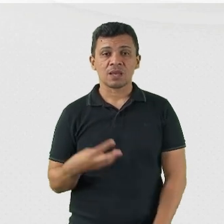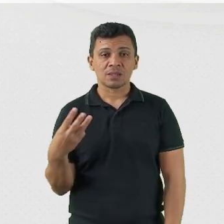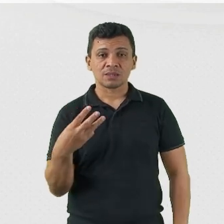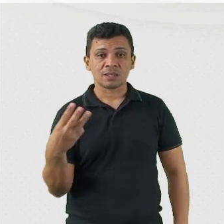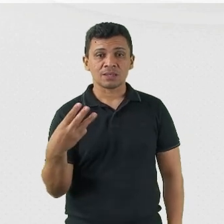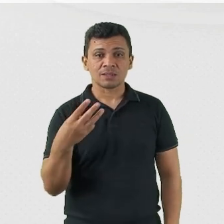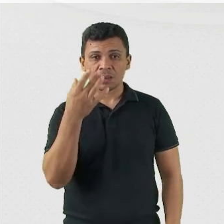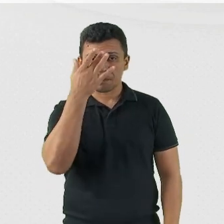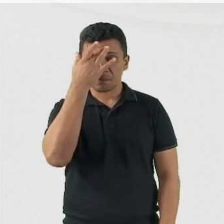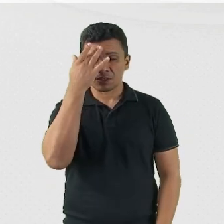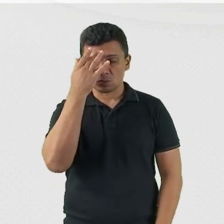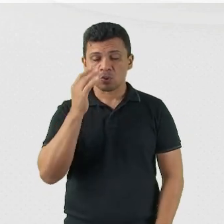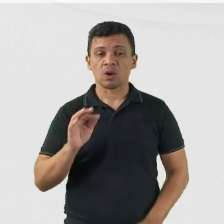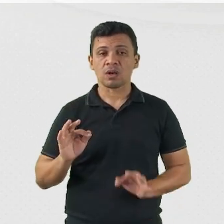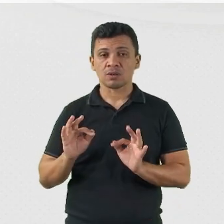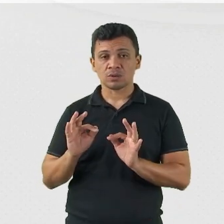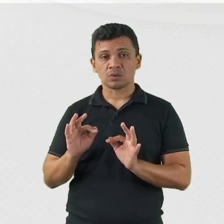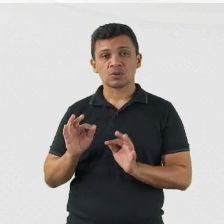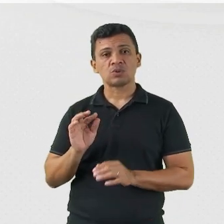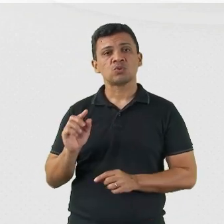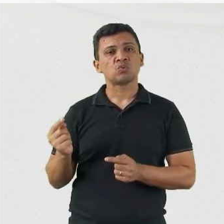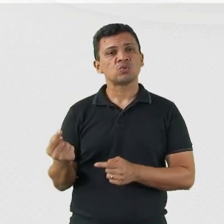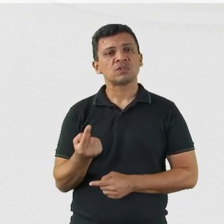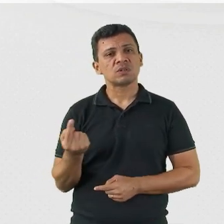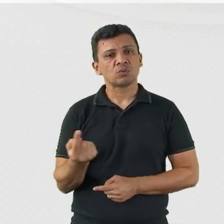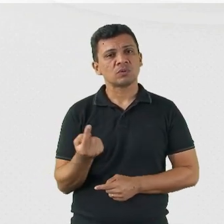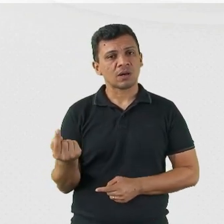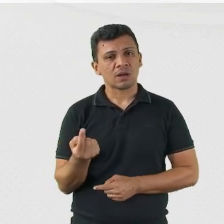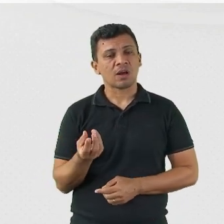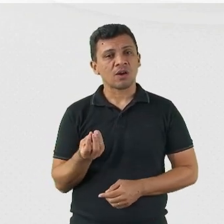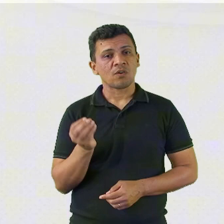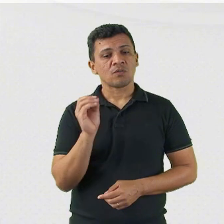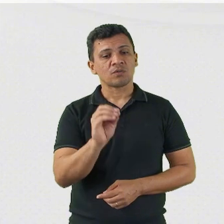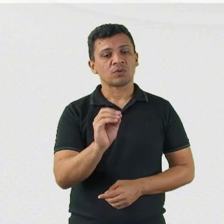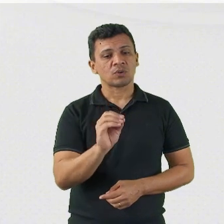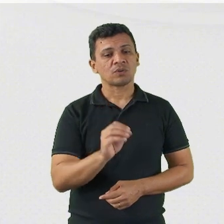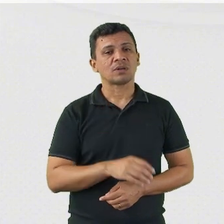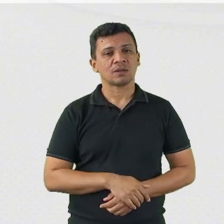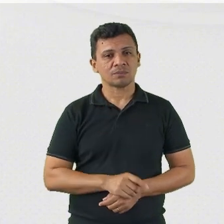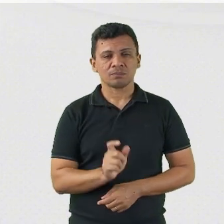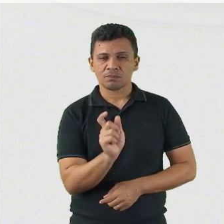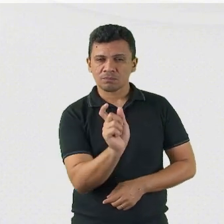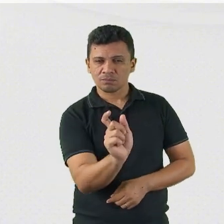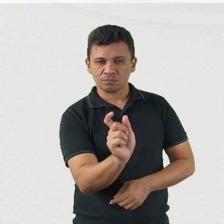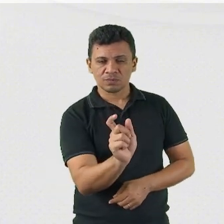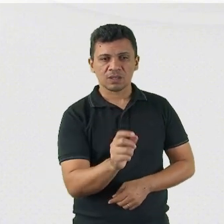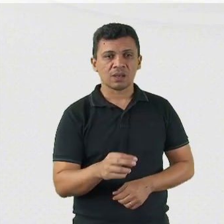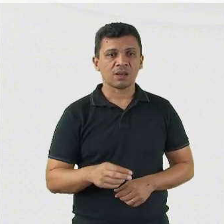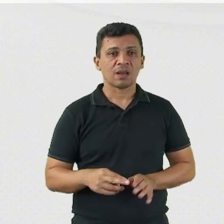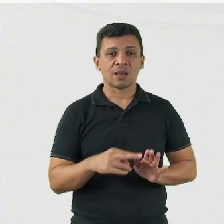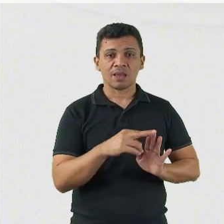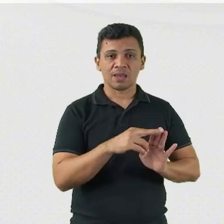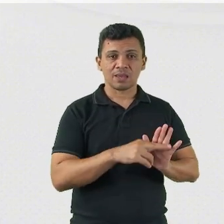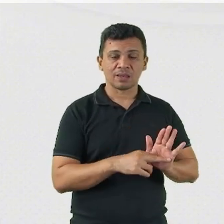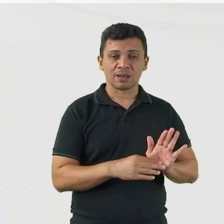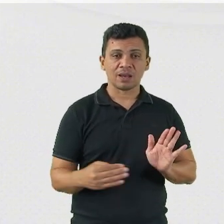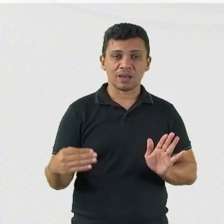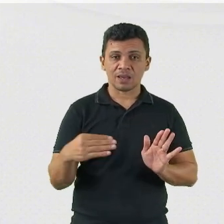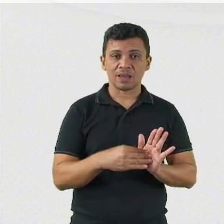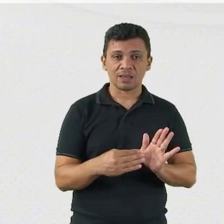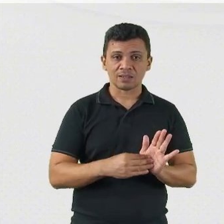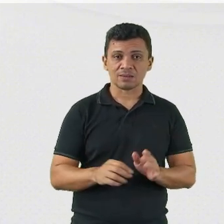a gente vai acrescentar um sufixozinho. Regra geral, S no final. Se